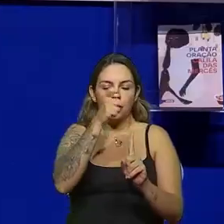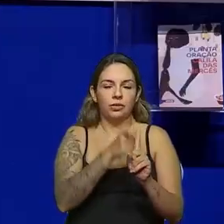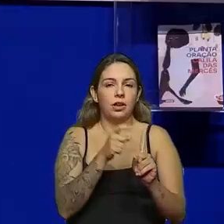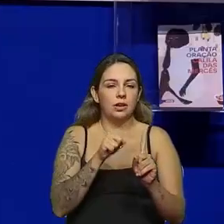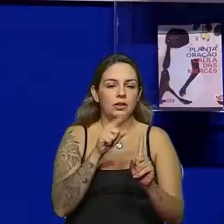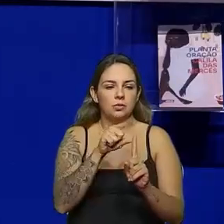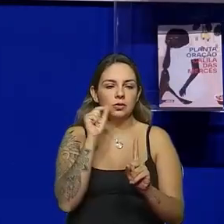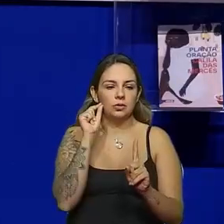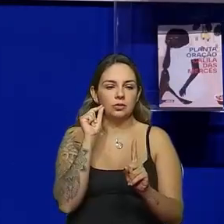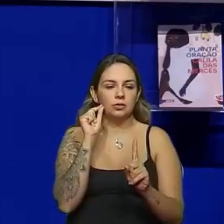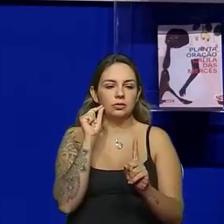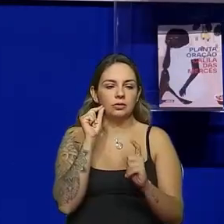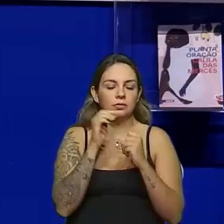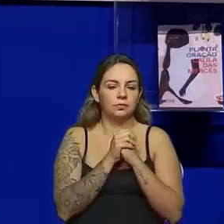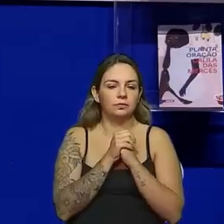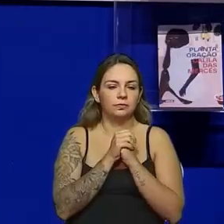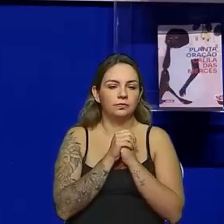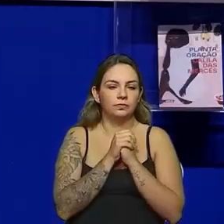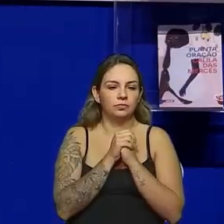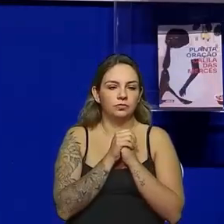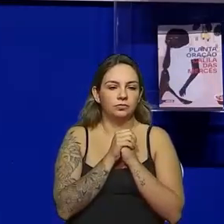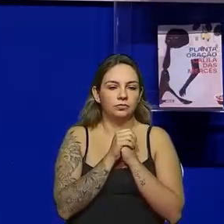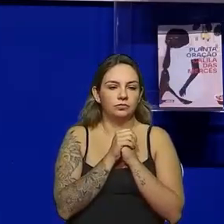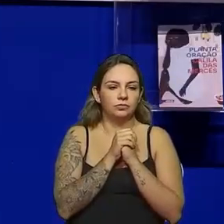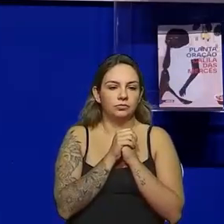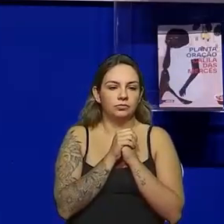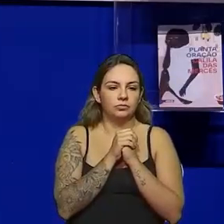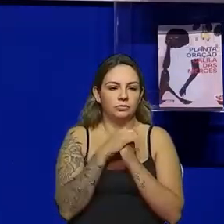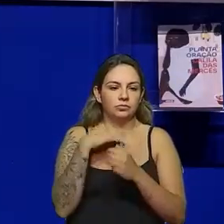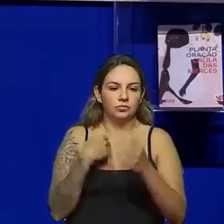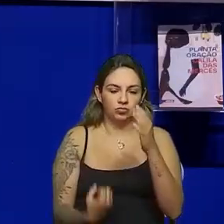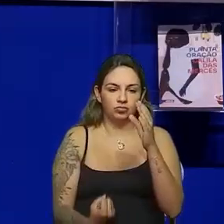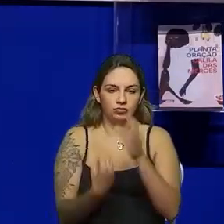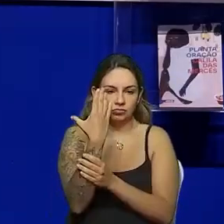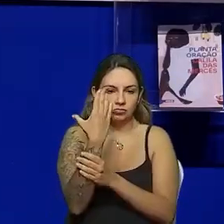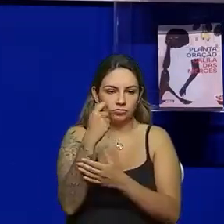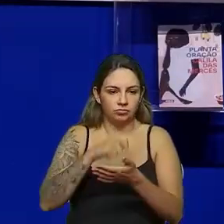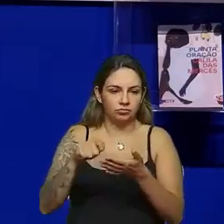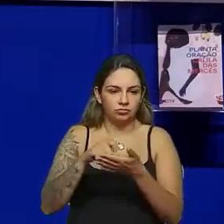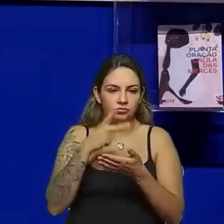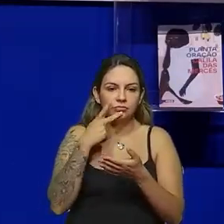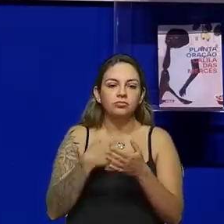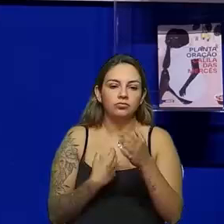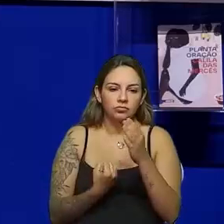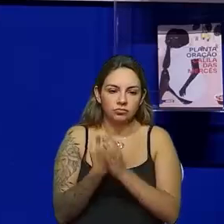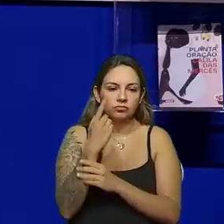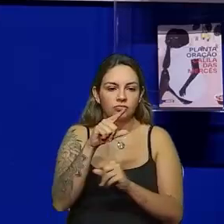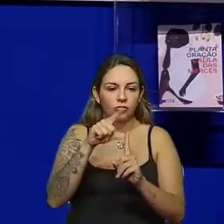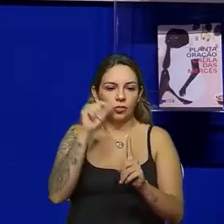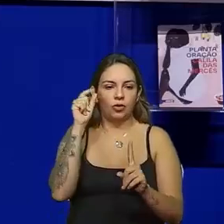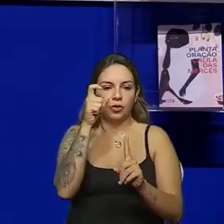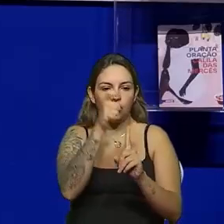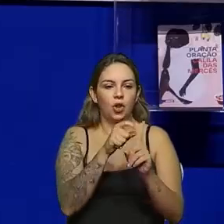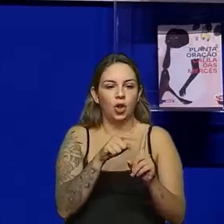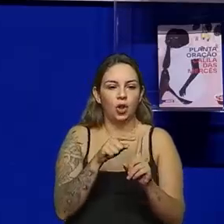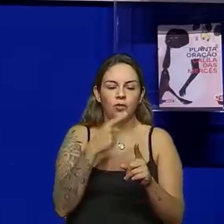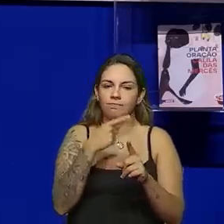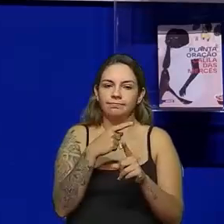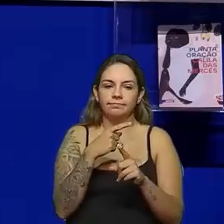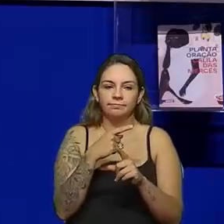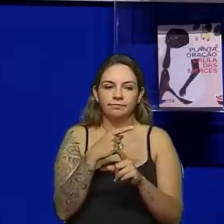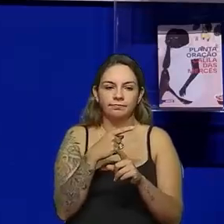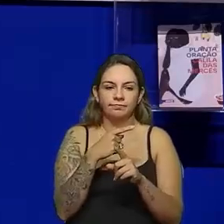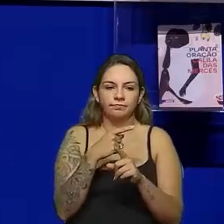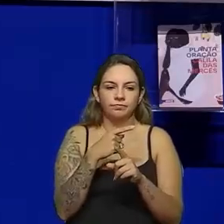protagonismo, né, Isso. tóxico. Quando eu lancei, quando eu estava escrevendo, eu disse: eu vou lançar com um protagonista tóxico, porque a